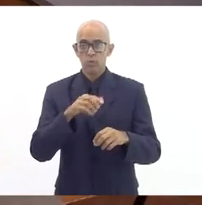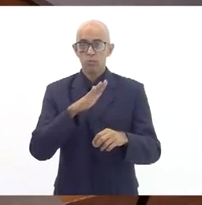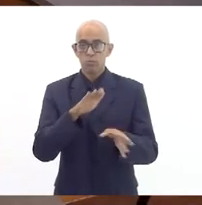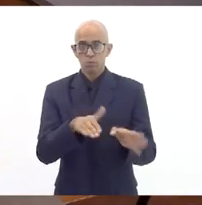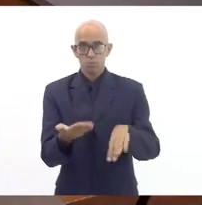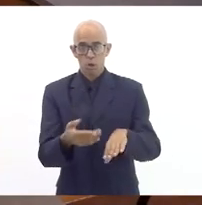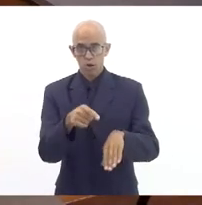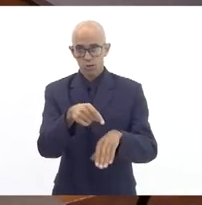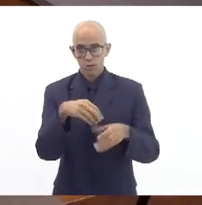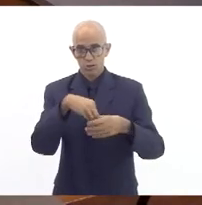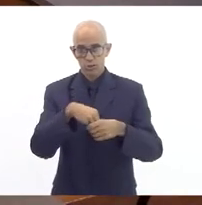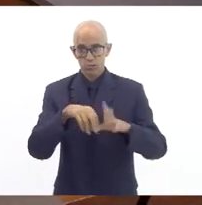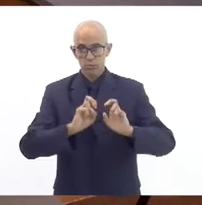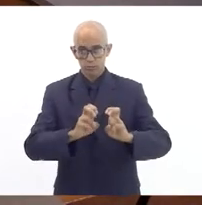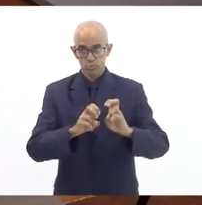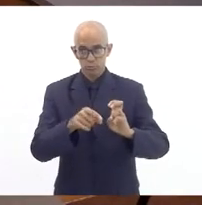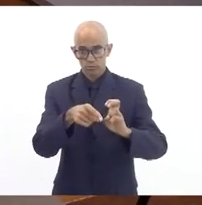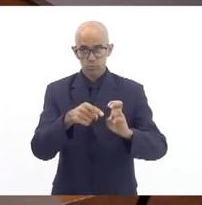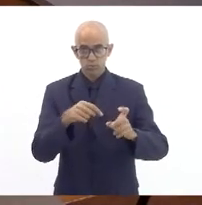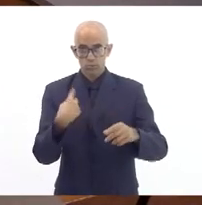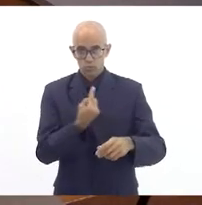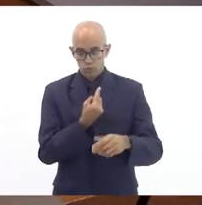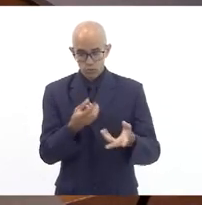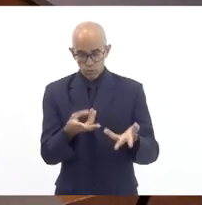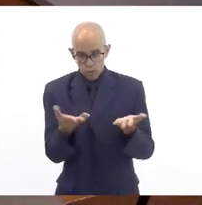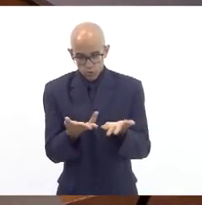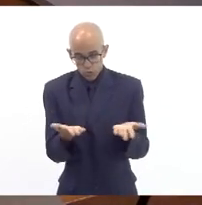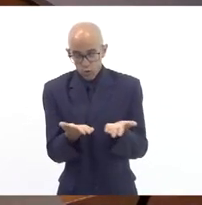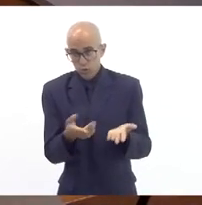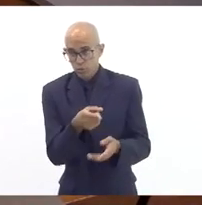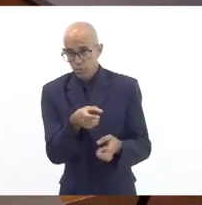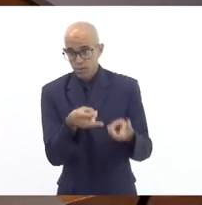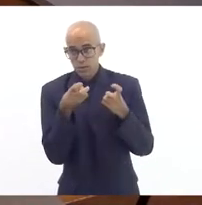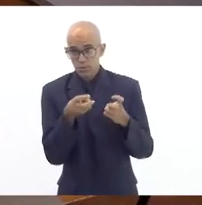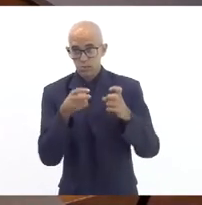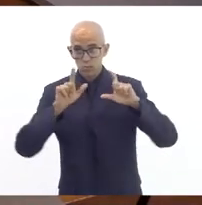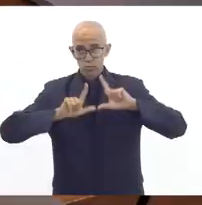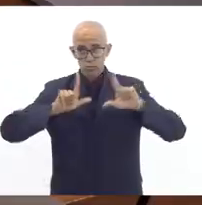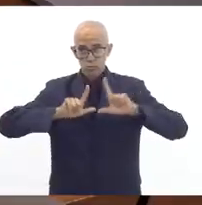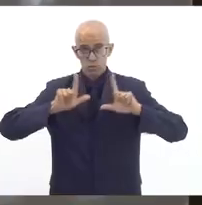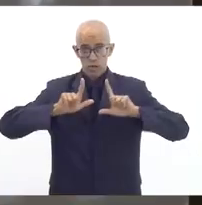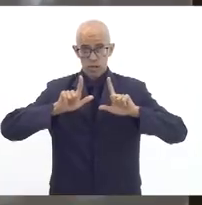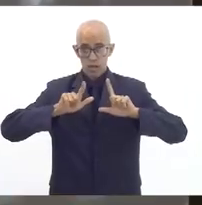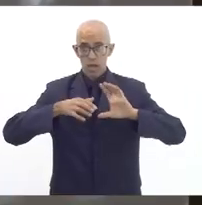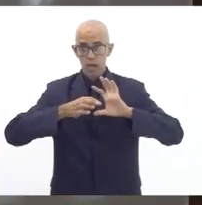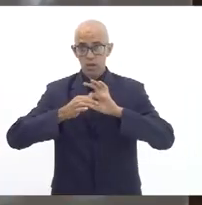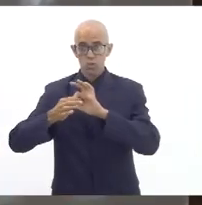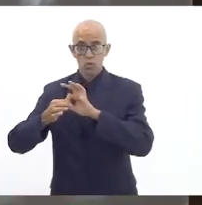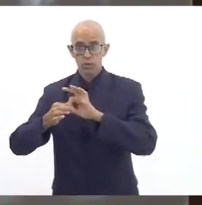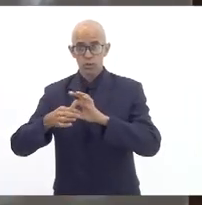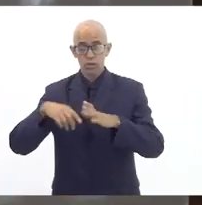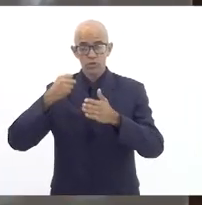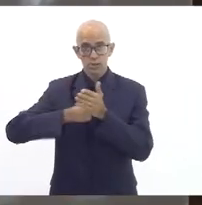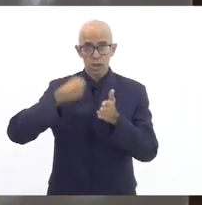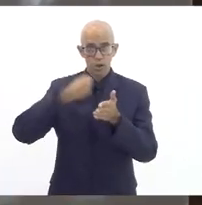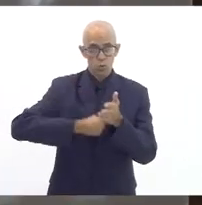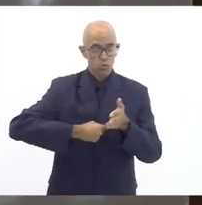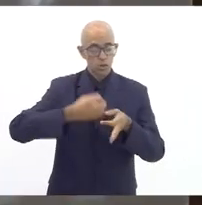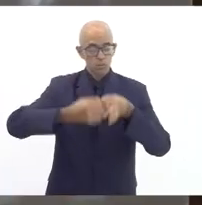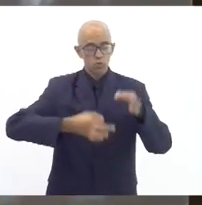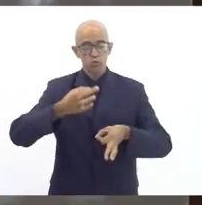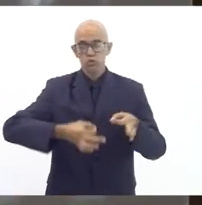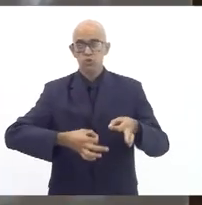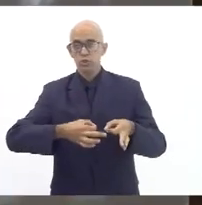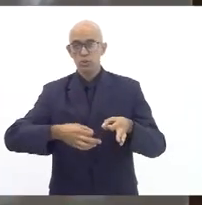ocorrências violentas, né, a gente está hoje aqui e vendo todos os dias na mídia a situação dos trens, tem relação com uma luta por justiça,